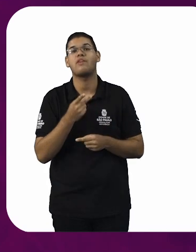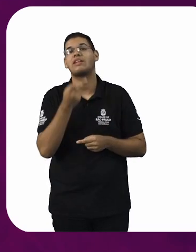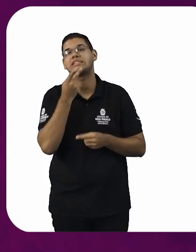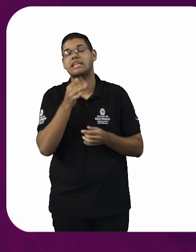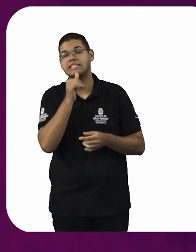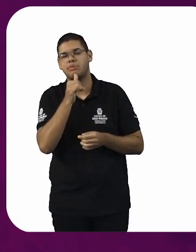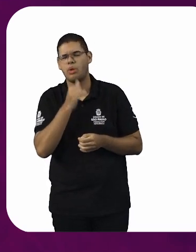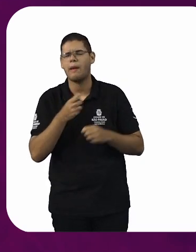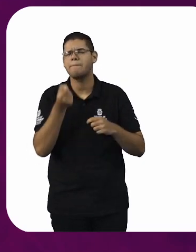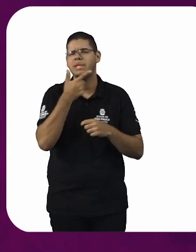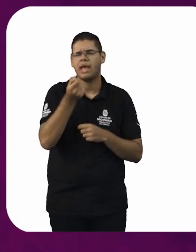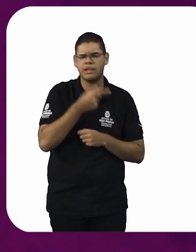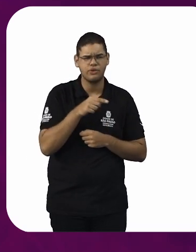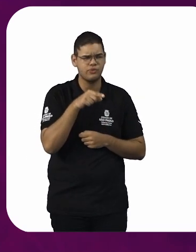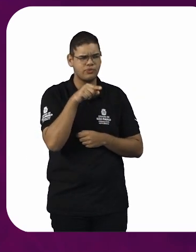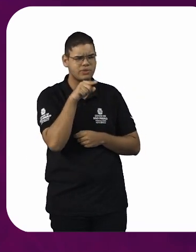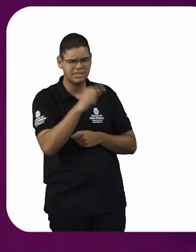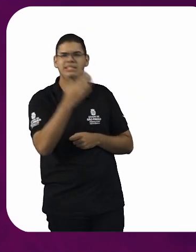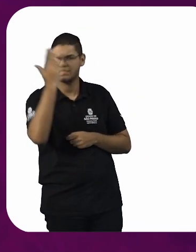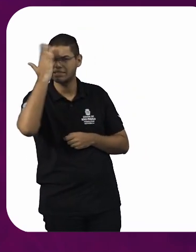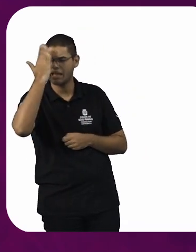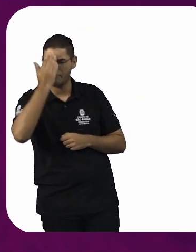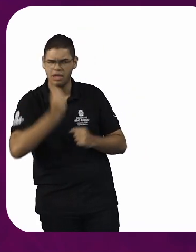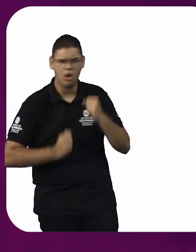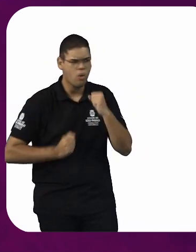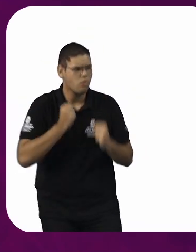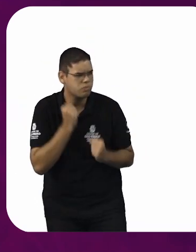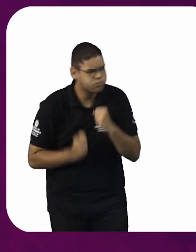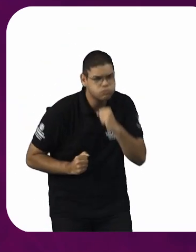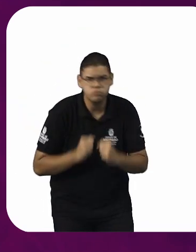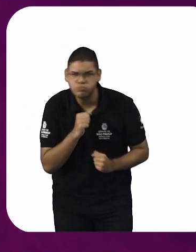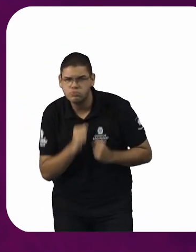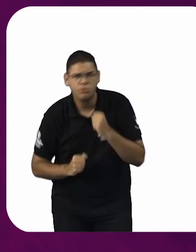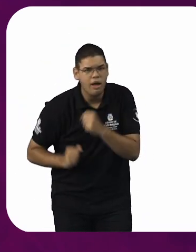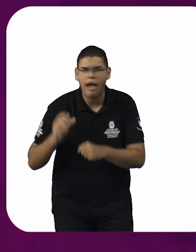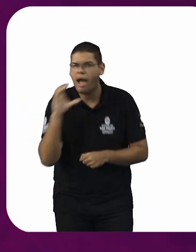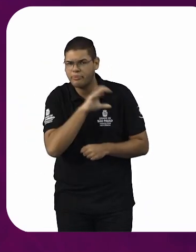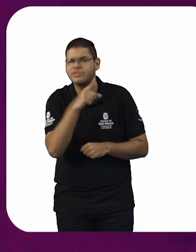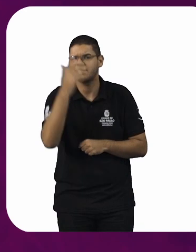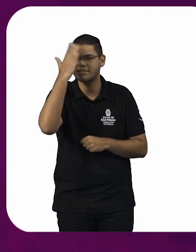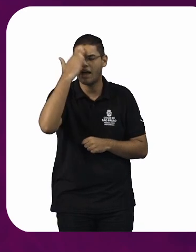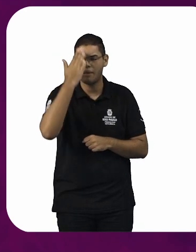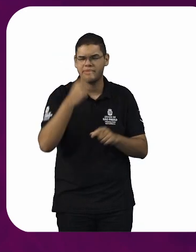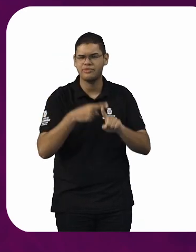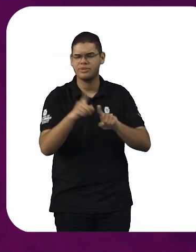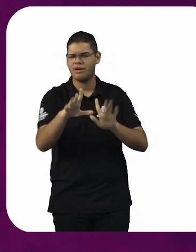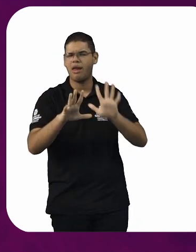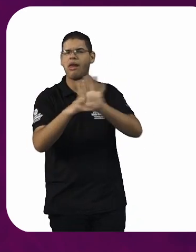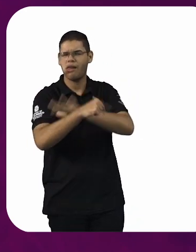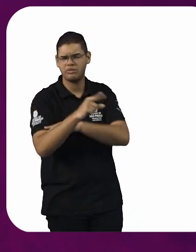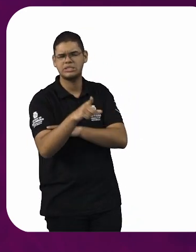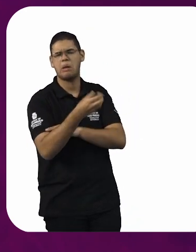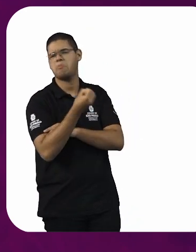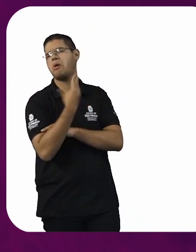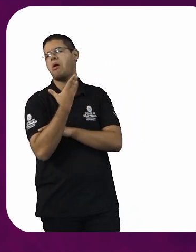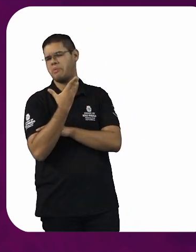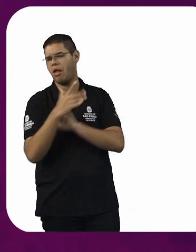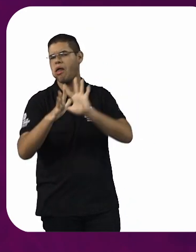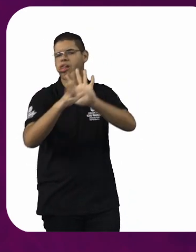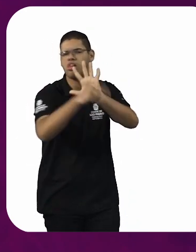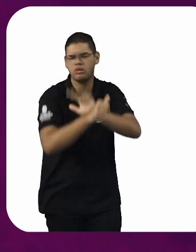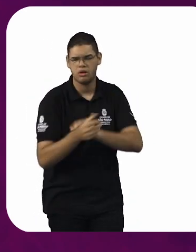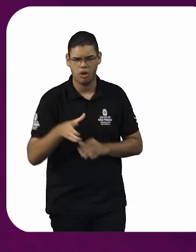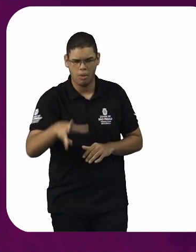muito. Hoje em dia, isso não passaria como, foi só uma brincadeira. Então, a lei, ela aperfeiçoou o resultado desse habeas